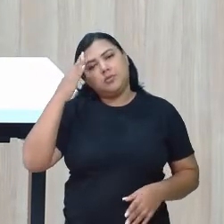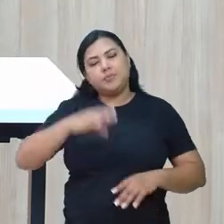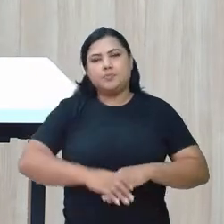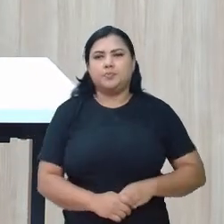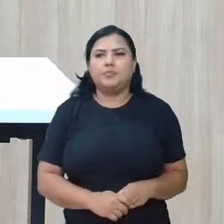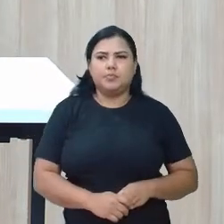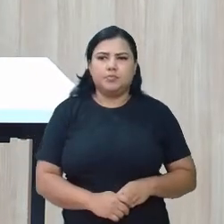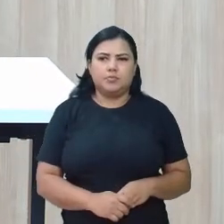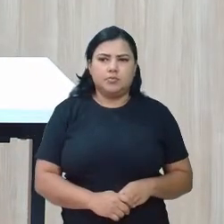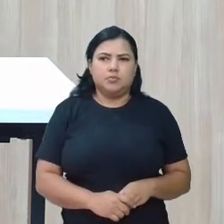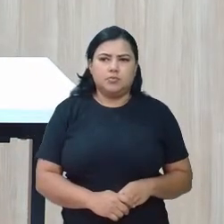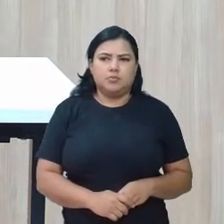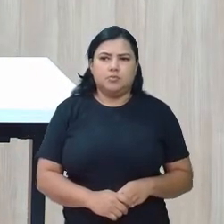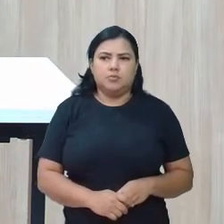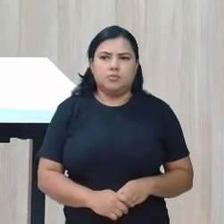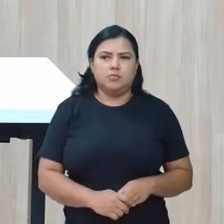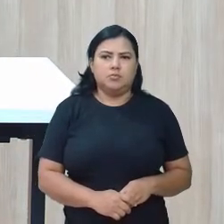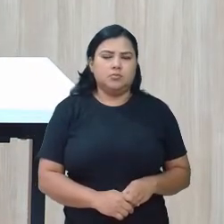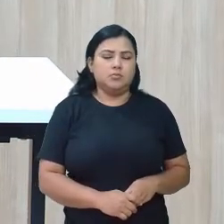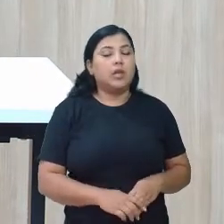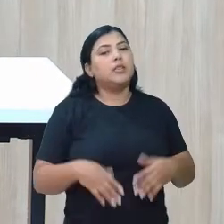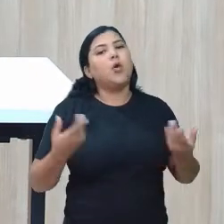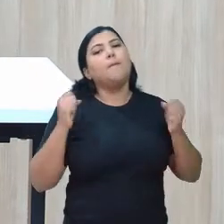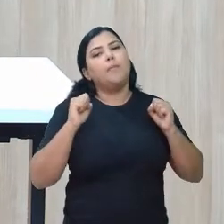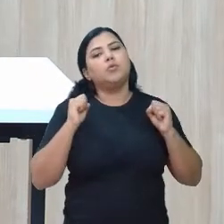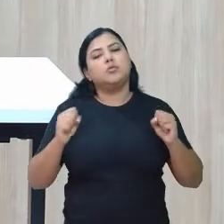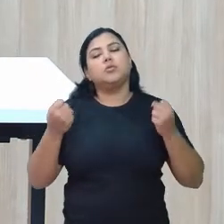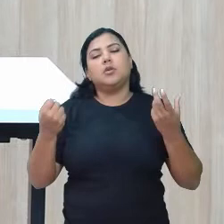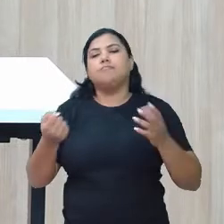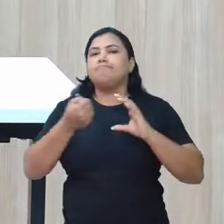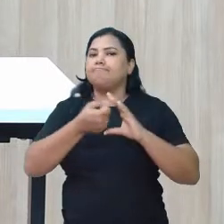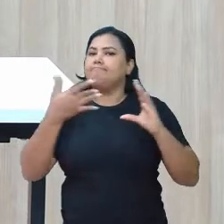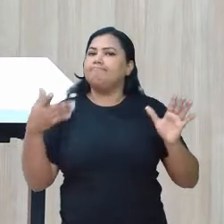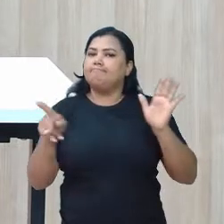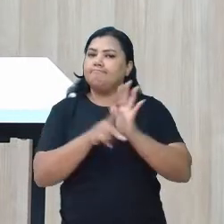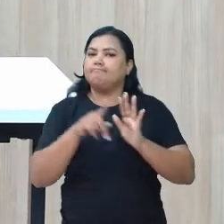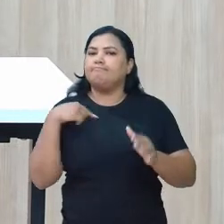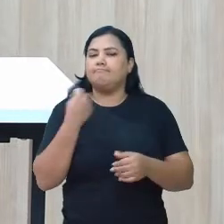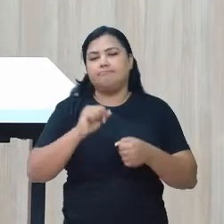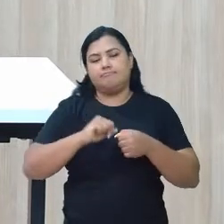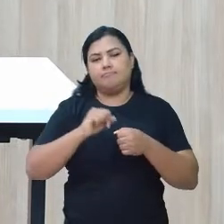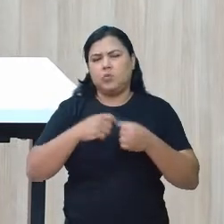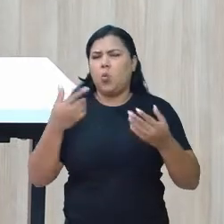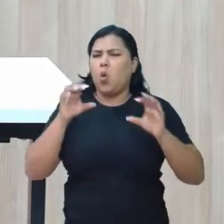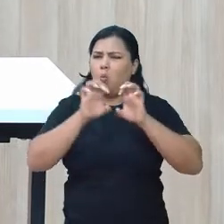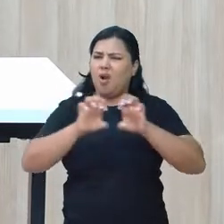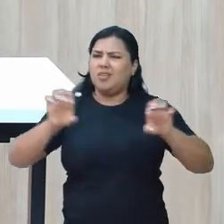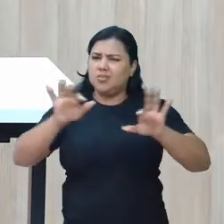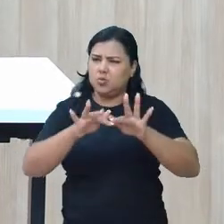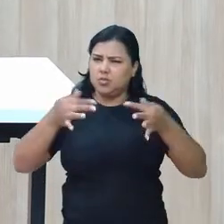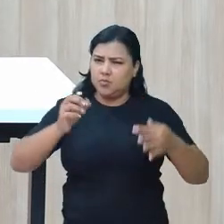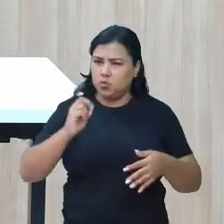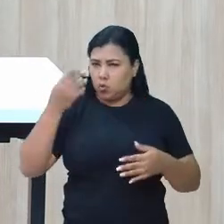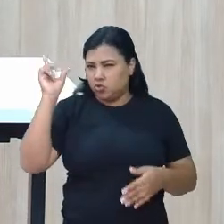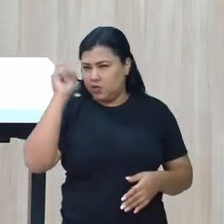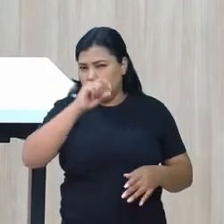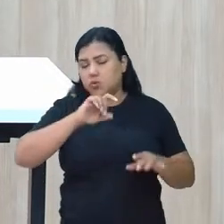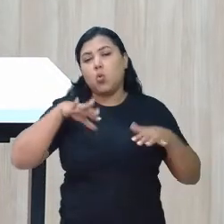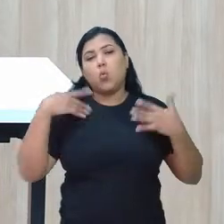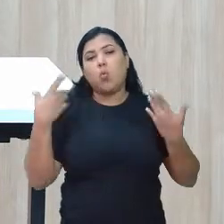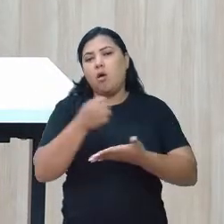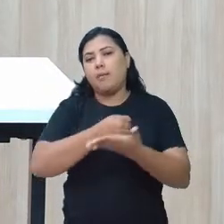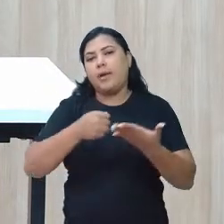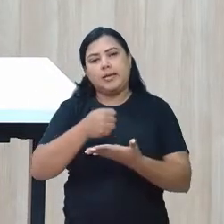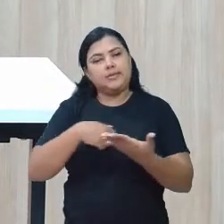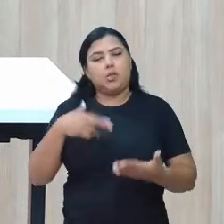equação pode ser caracterizado com o que a gente acabou de fazer. Seja a equação mais simples ou a mais complexa, o princípio